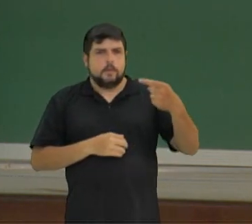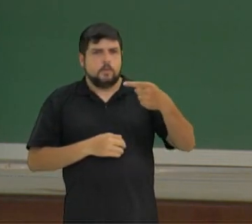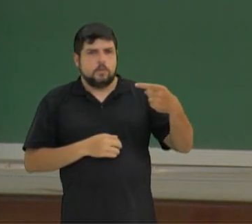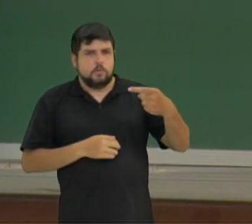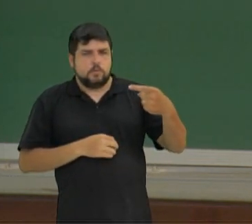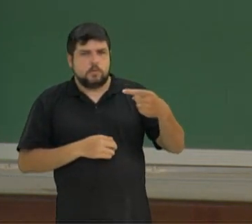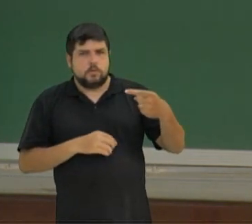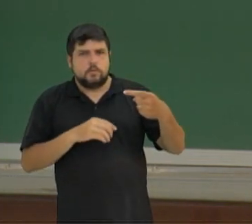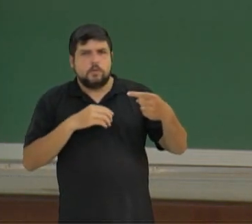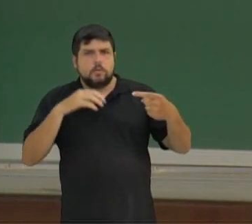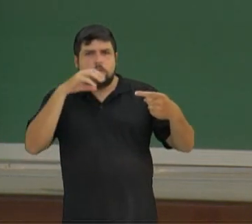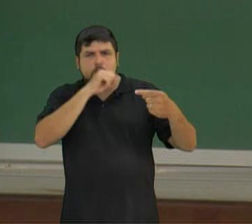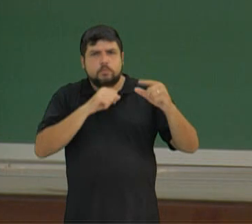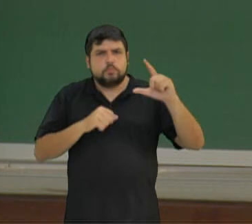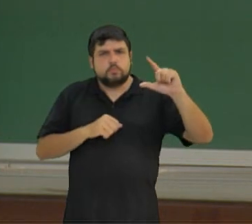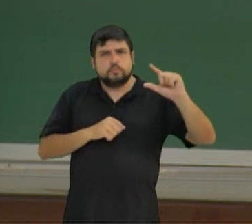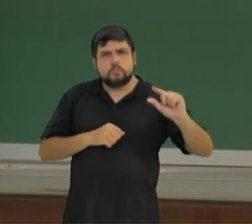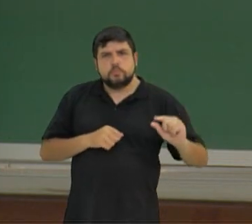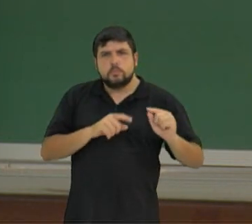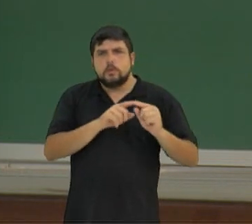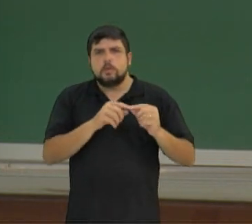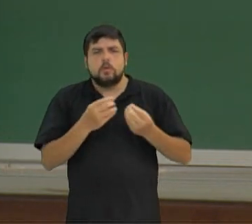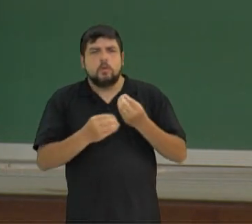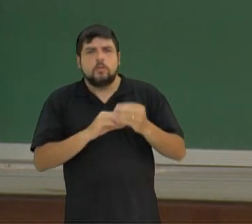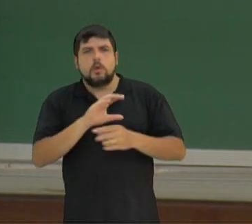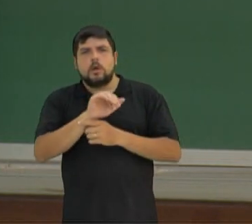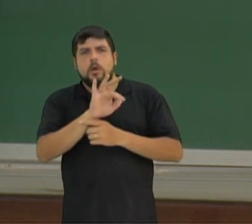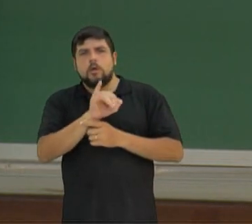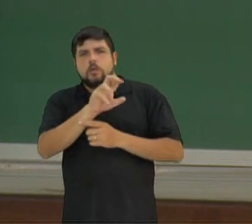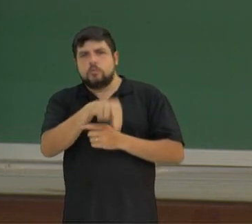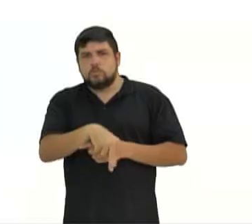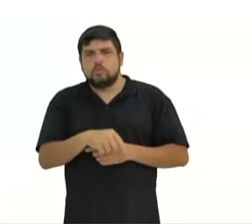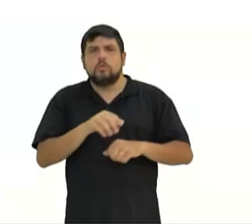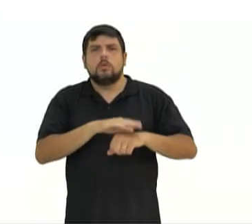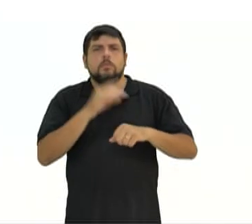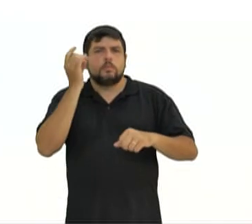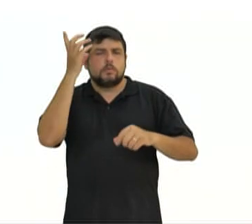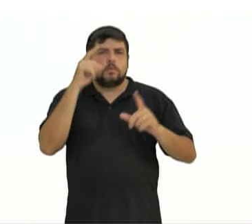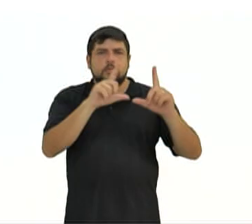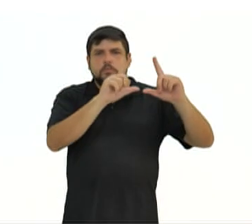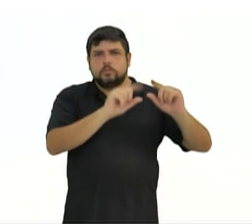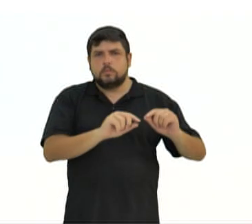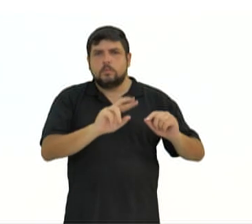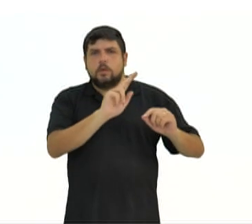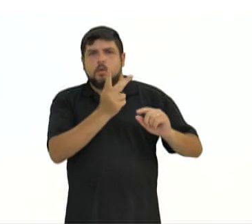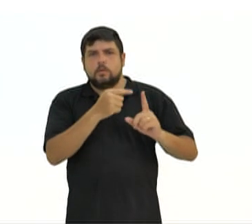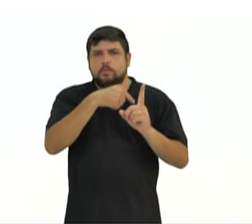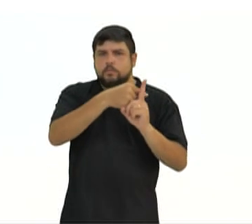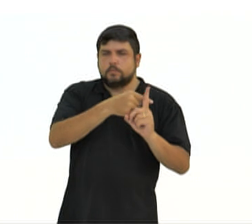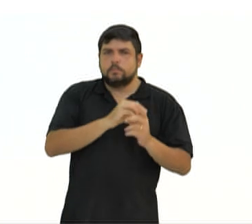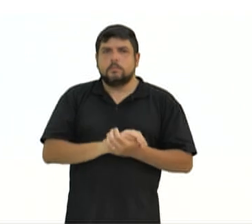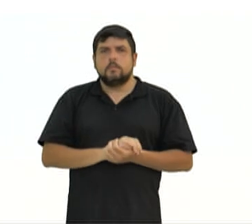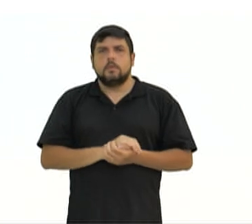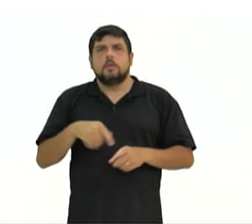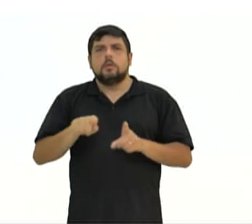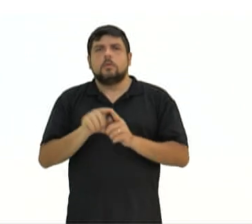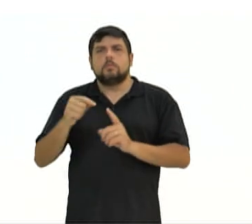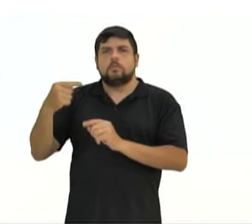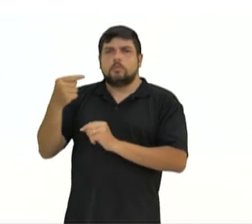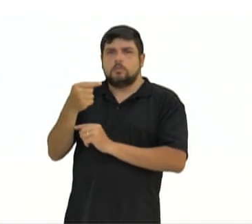em primeiro lugar o cátion de descarga, ou seja, de redução mais fácil, que nesse caso é o H+. E o polo